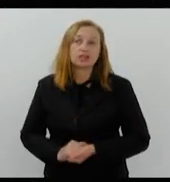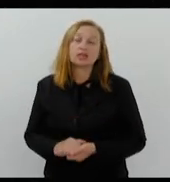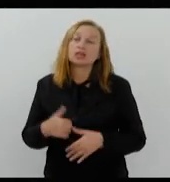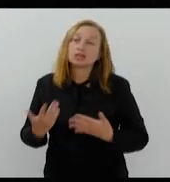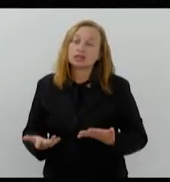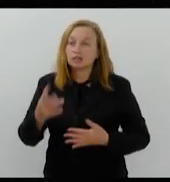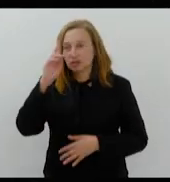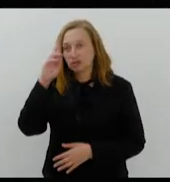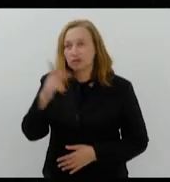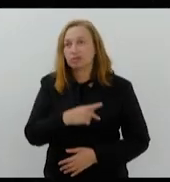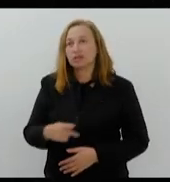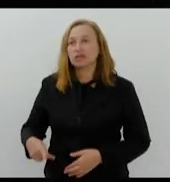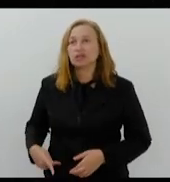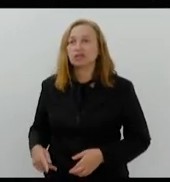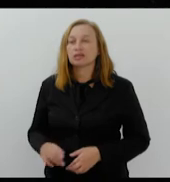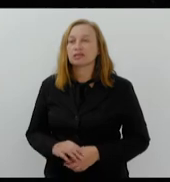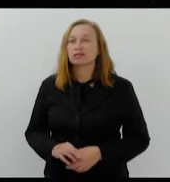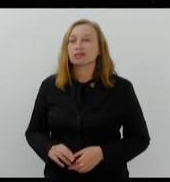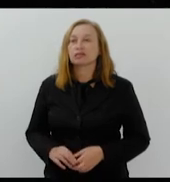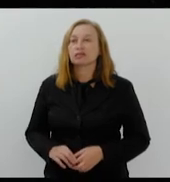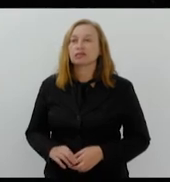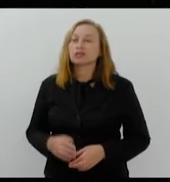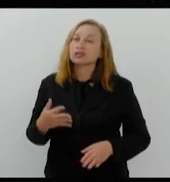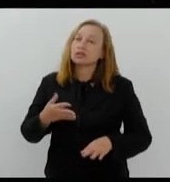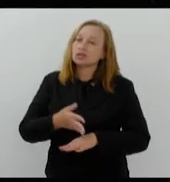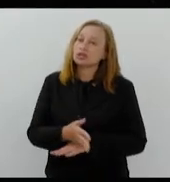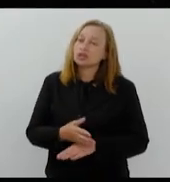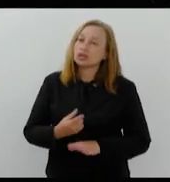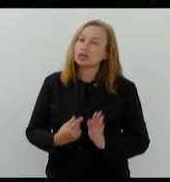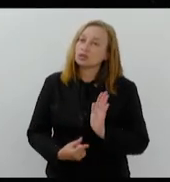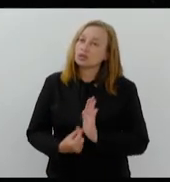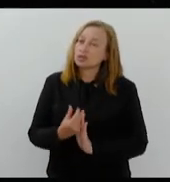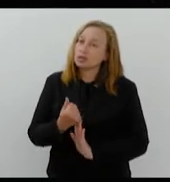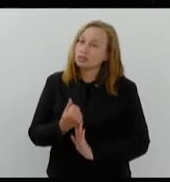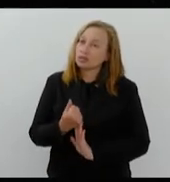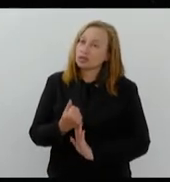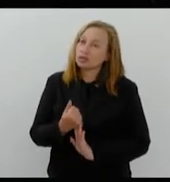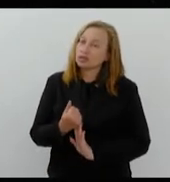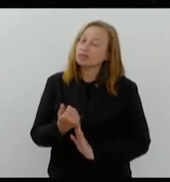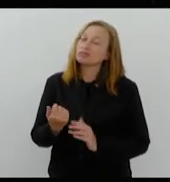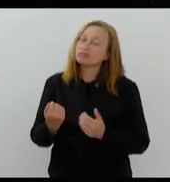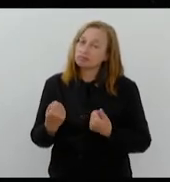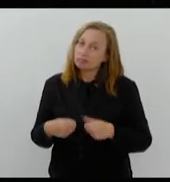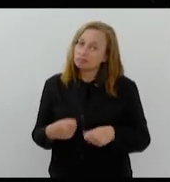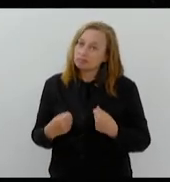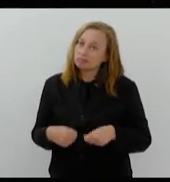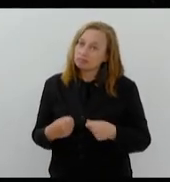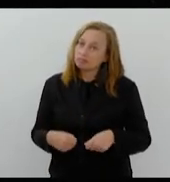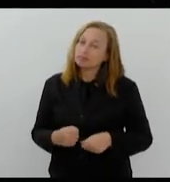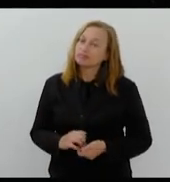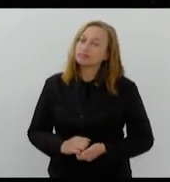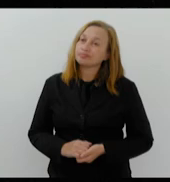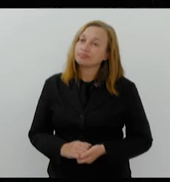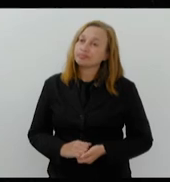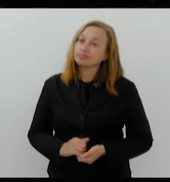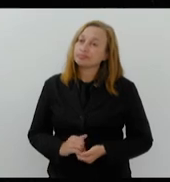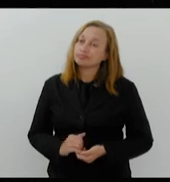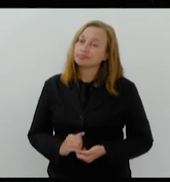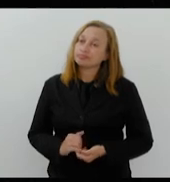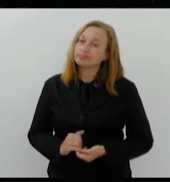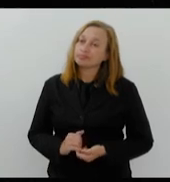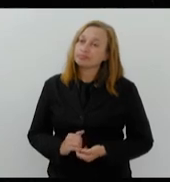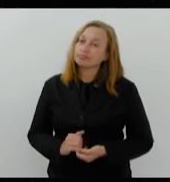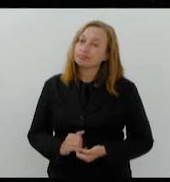Então, senhora presidente, na chegada do orçamento, é necessário que a gente